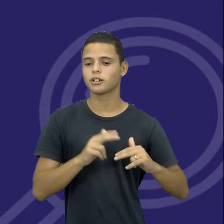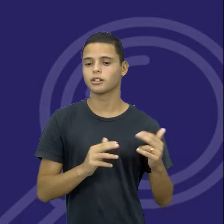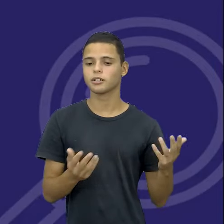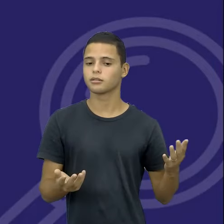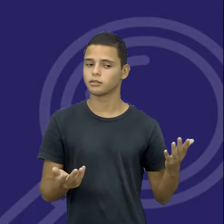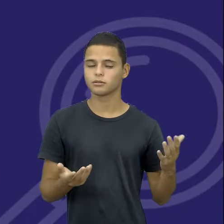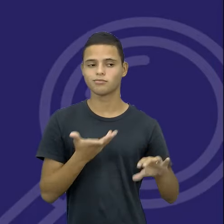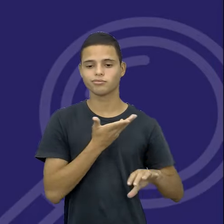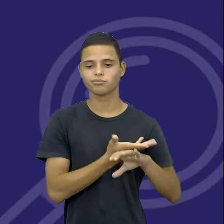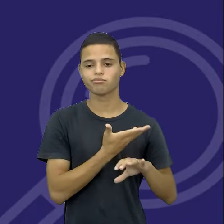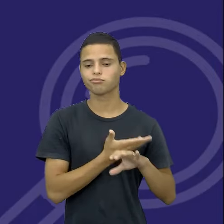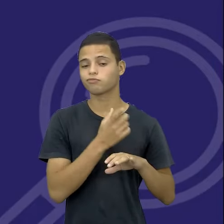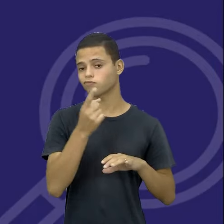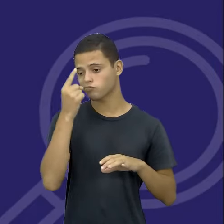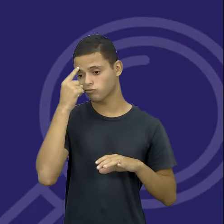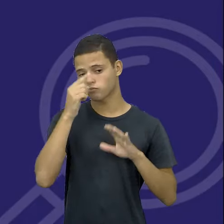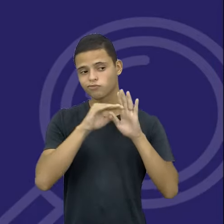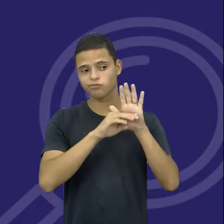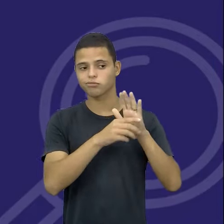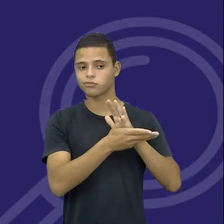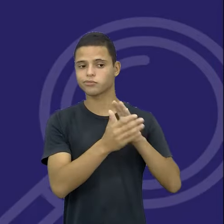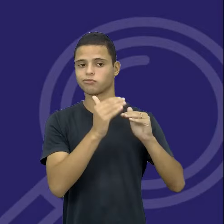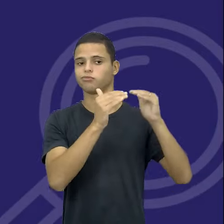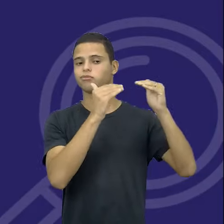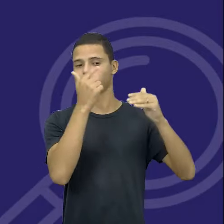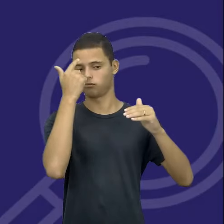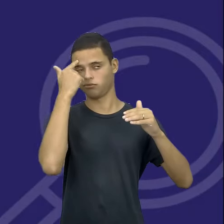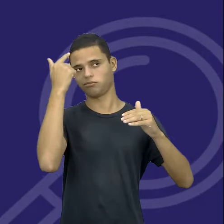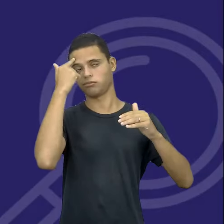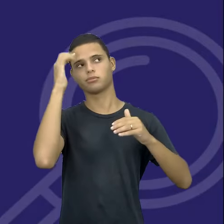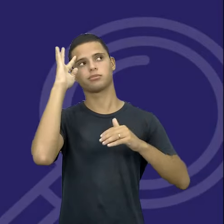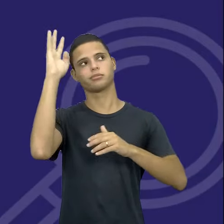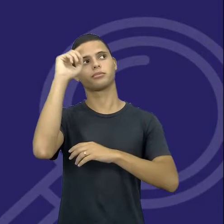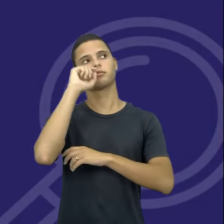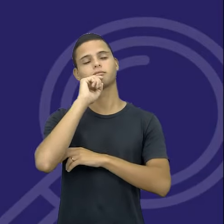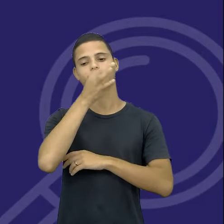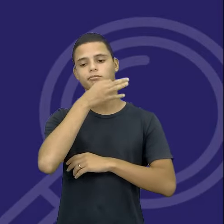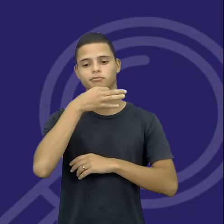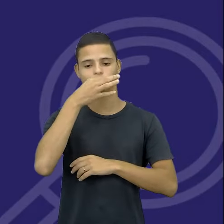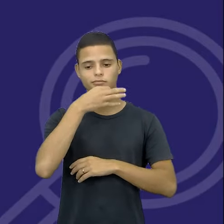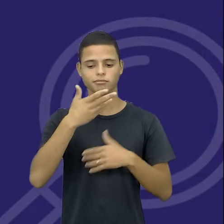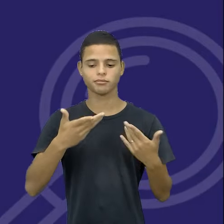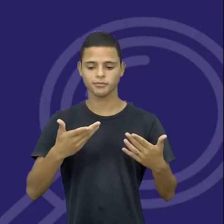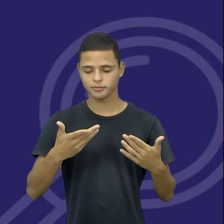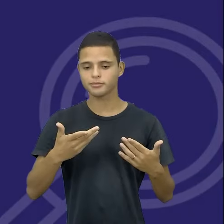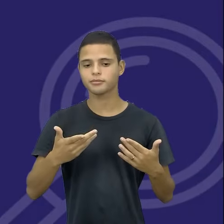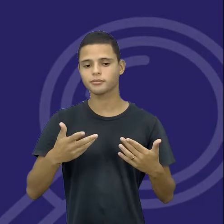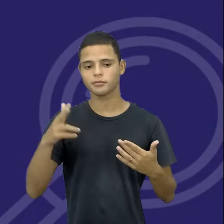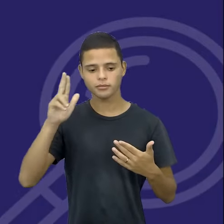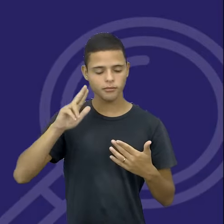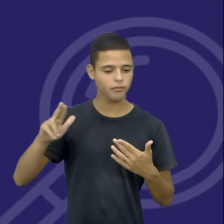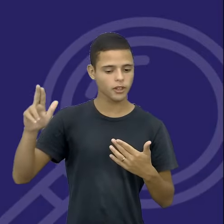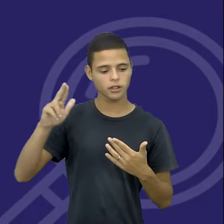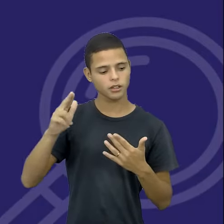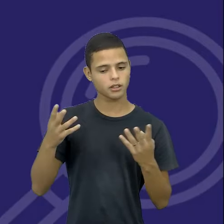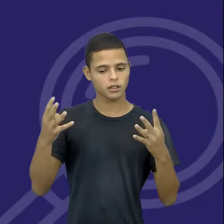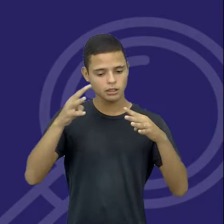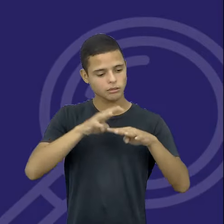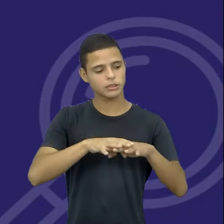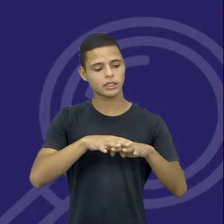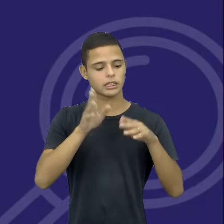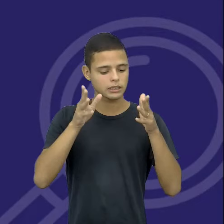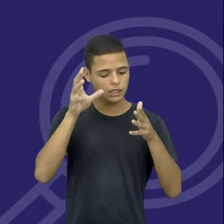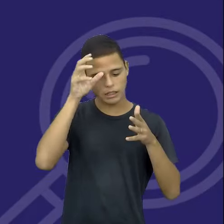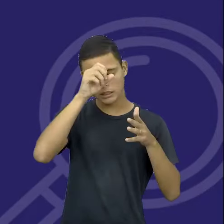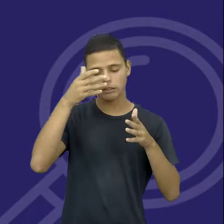dizer. Ela fez com que a gente pensasse, né, ela fez com que a gente argumentasse, ela fez com que a gente usasse a matemática que já